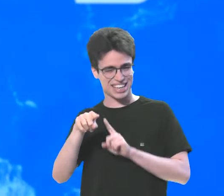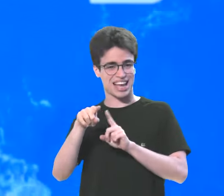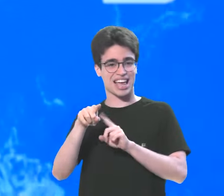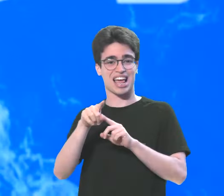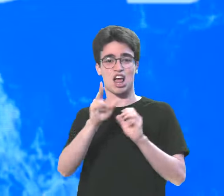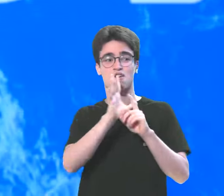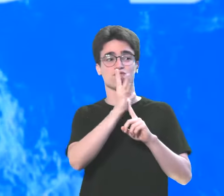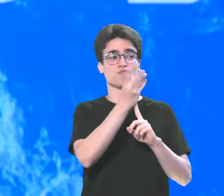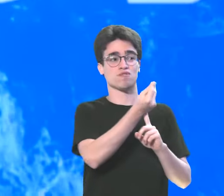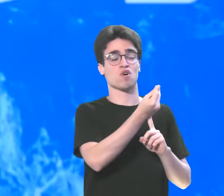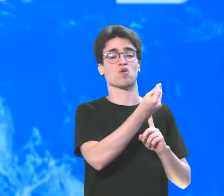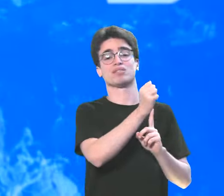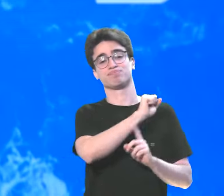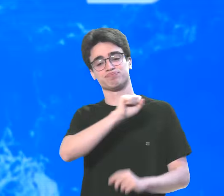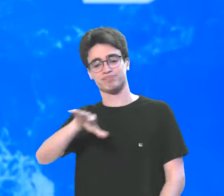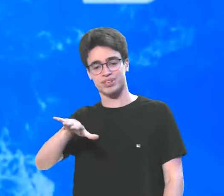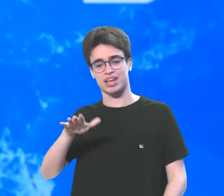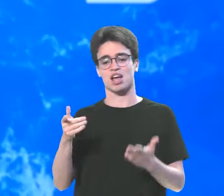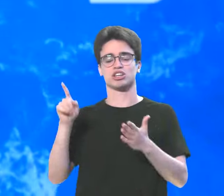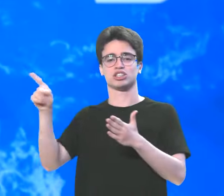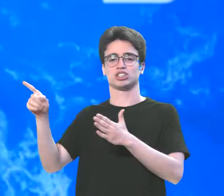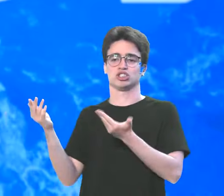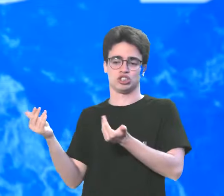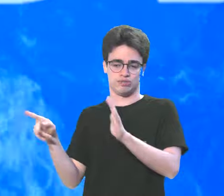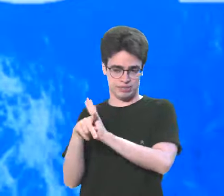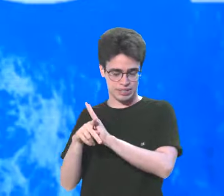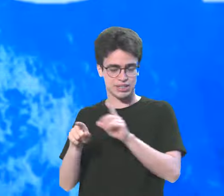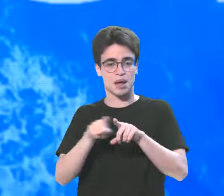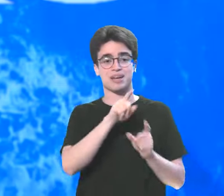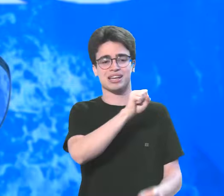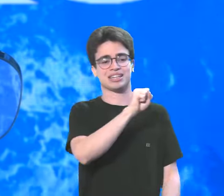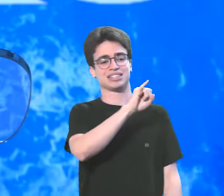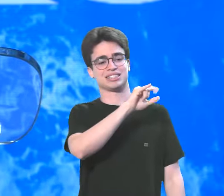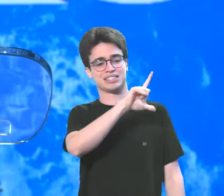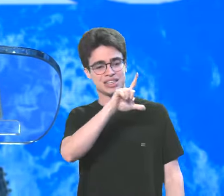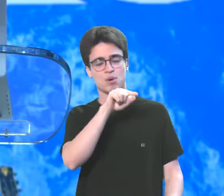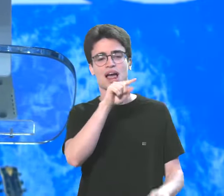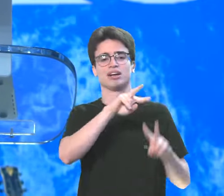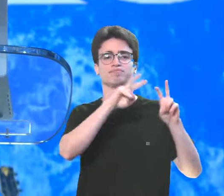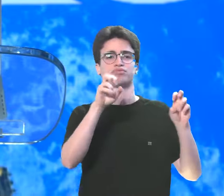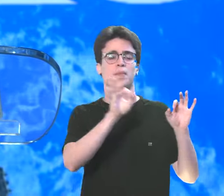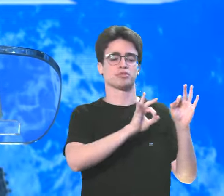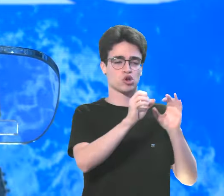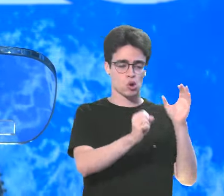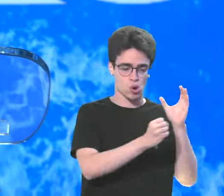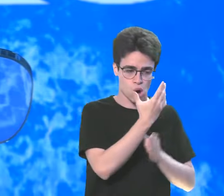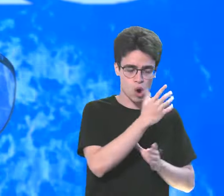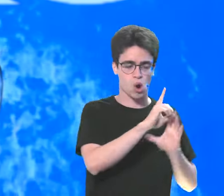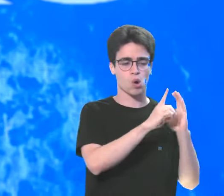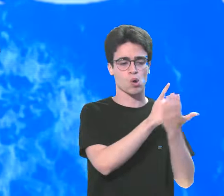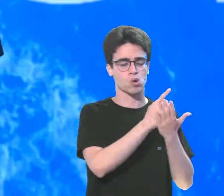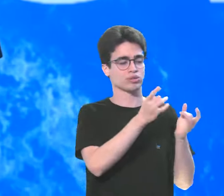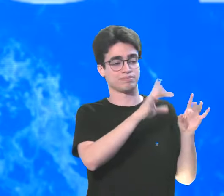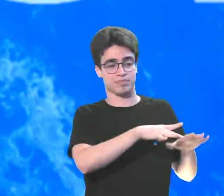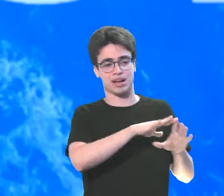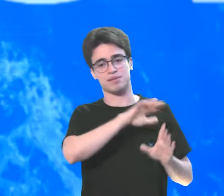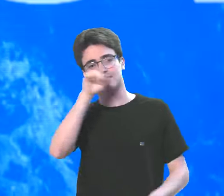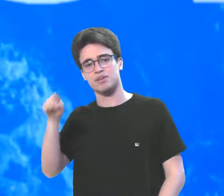Flow Arts e ficou só nos jovens a Silvia saiu da da produção de culto de eventos e tals e foi pro